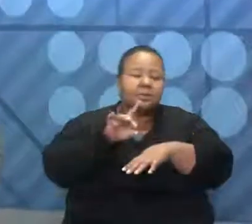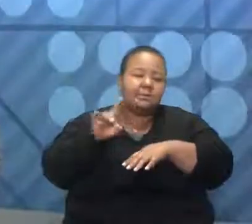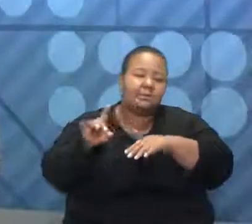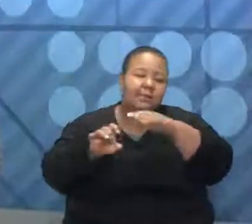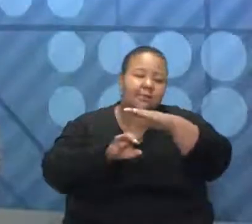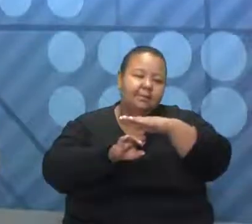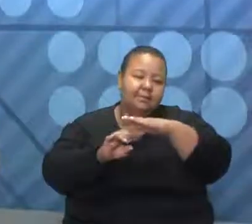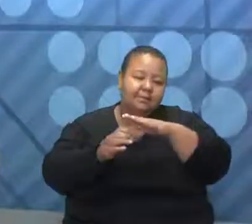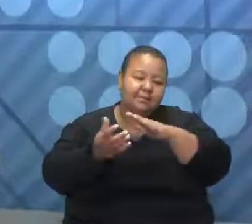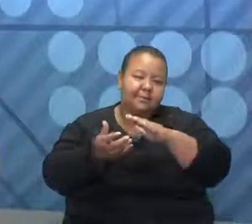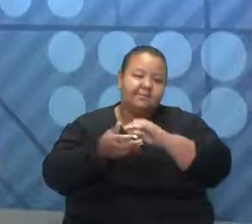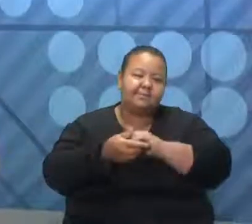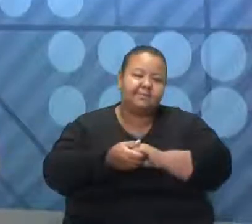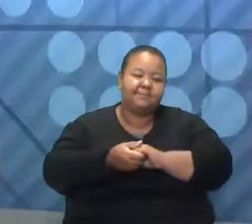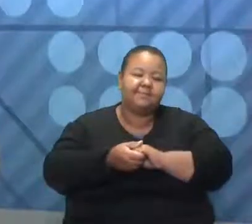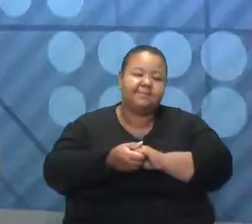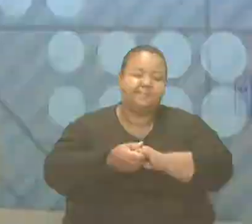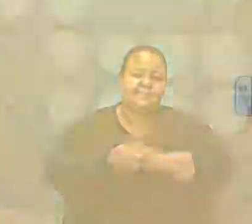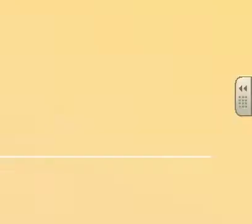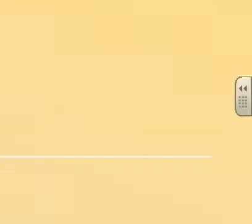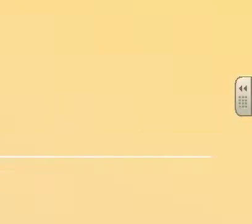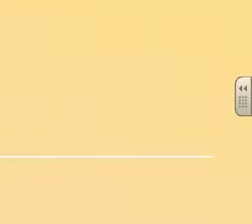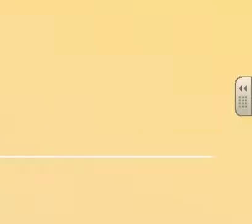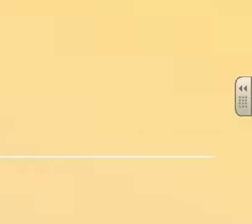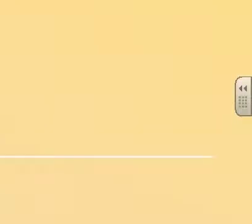cada setor.